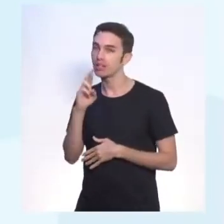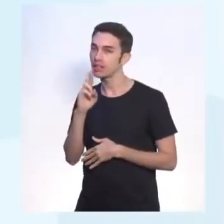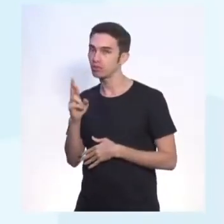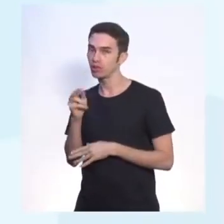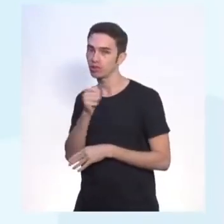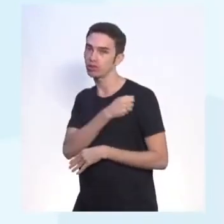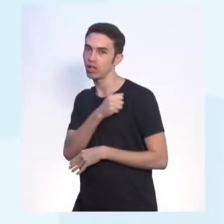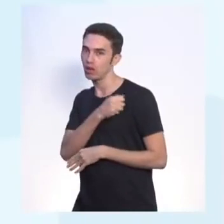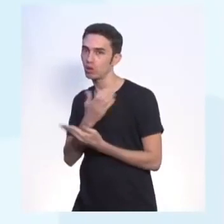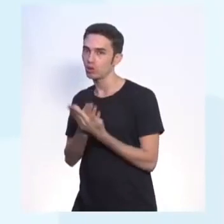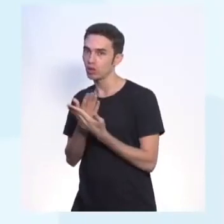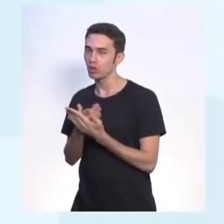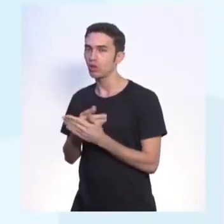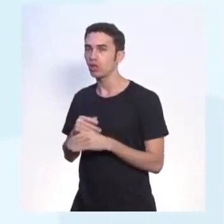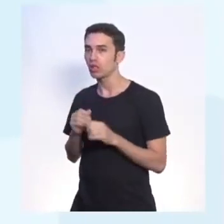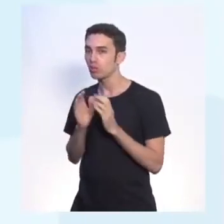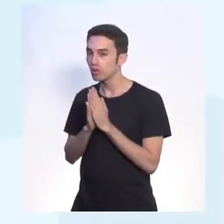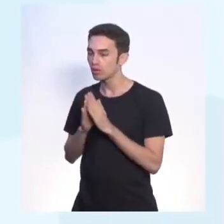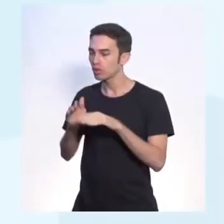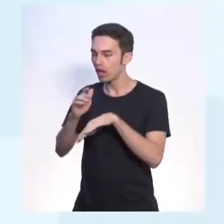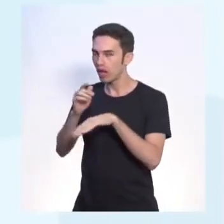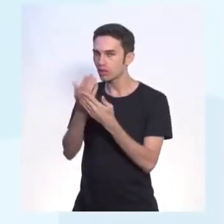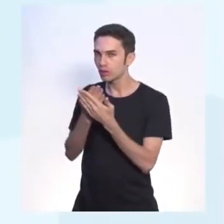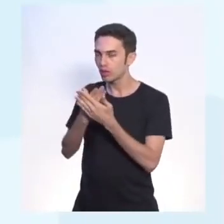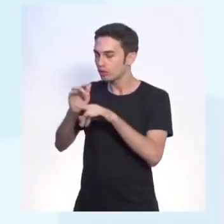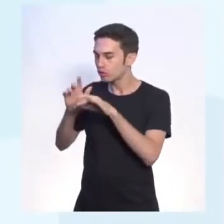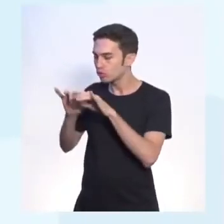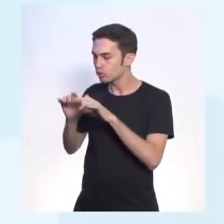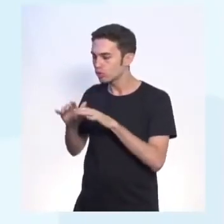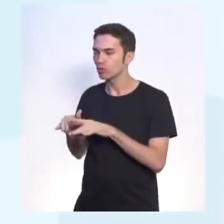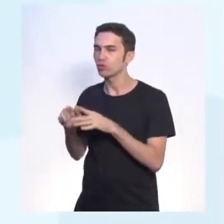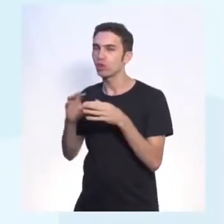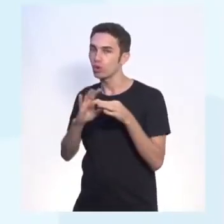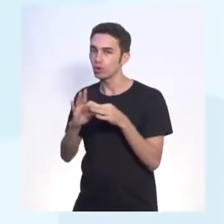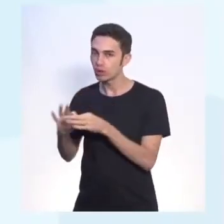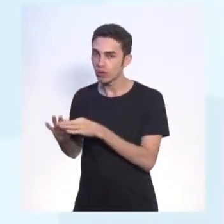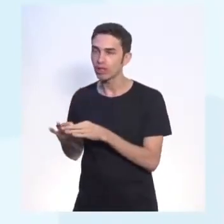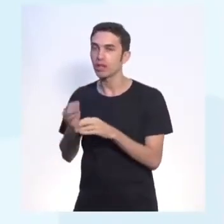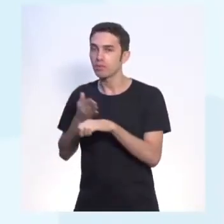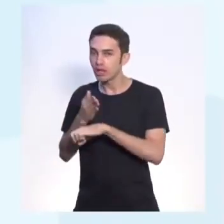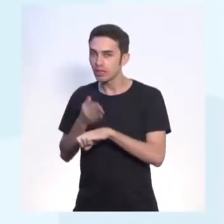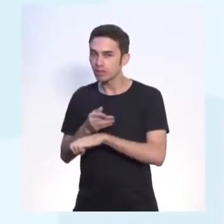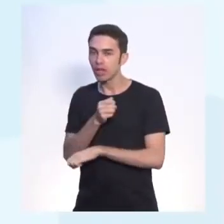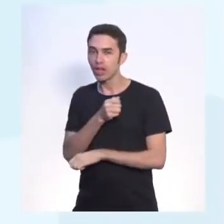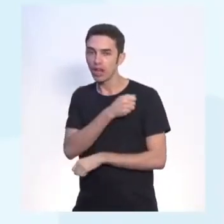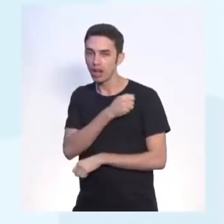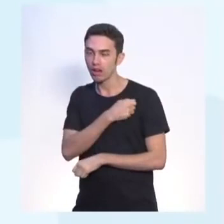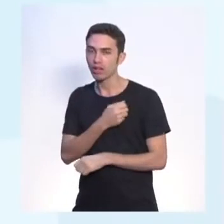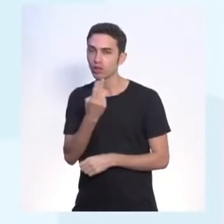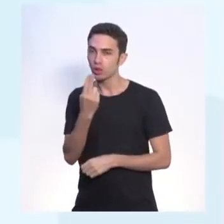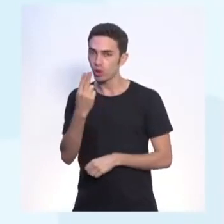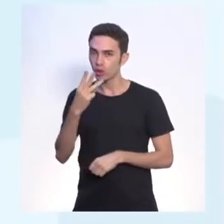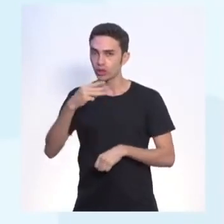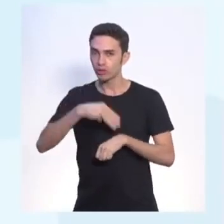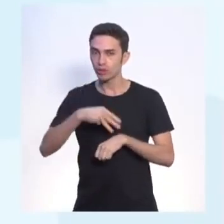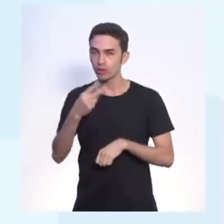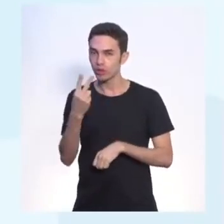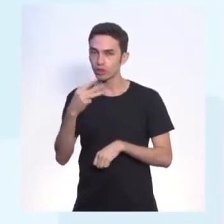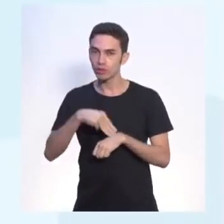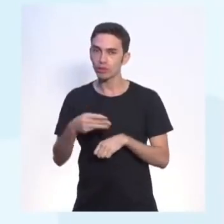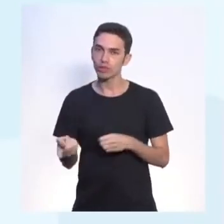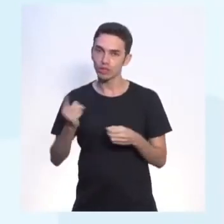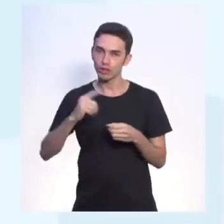nós, estudantes, dedinho no teclado, digita, contextualiza, participe da aula. Em 2 minutos nós